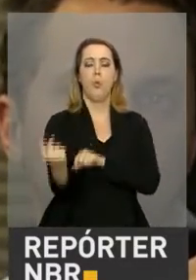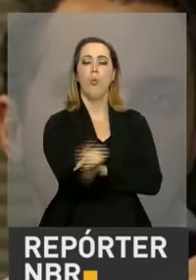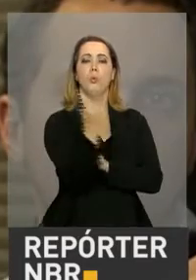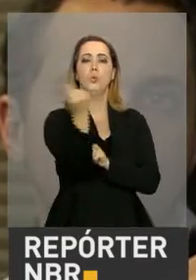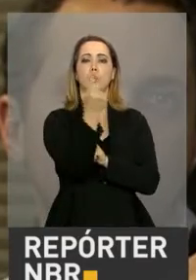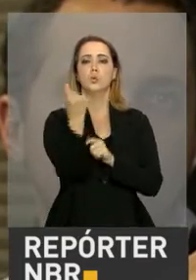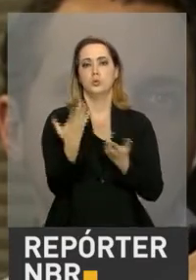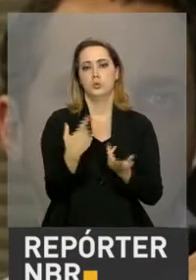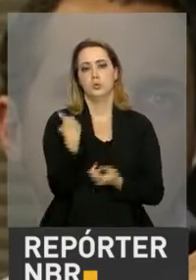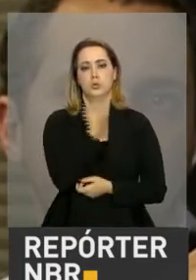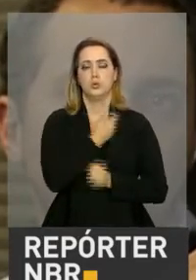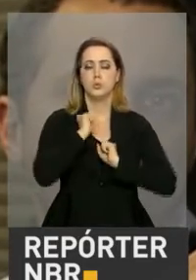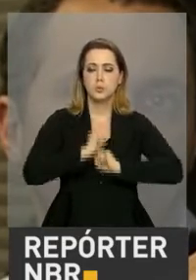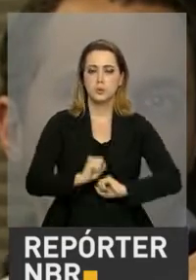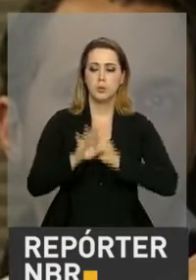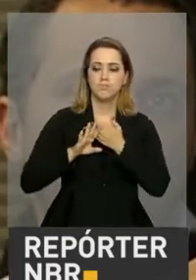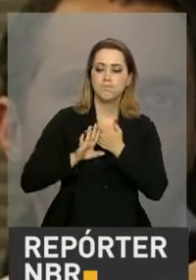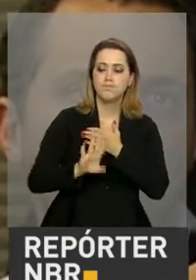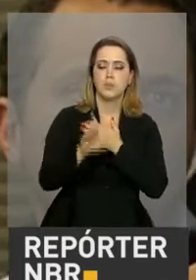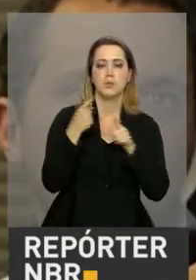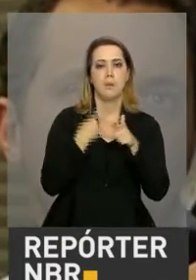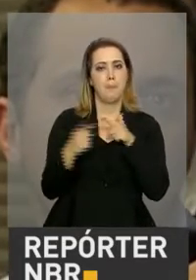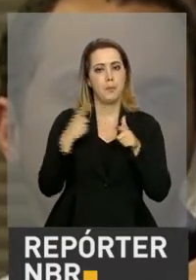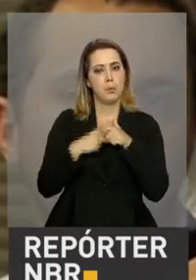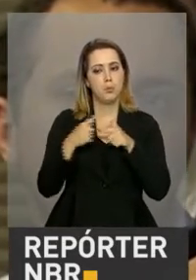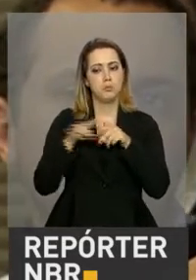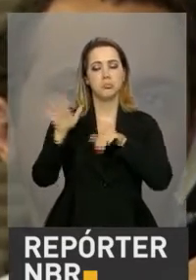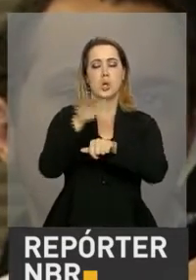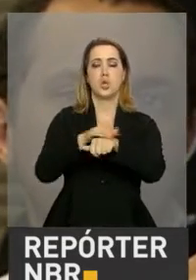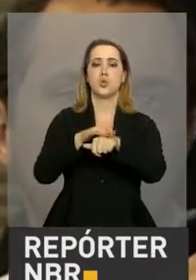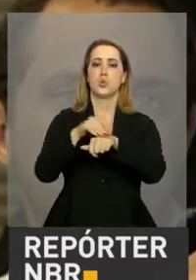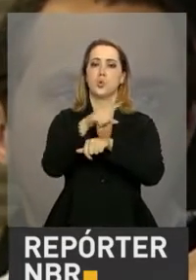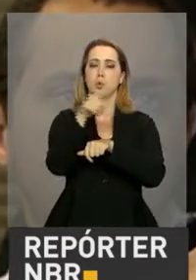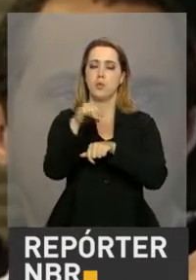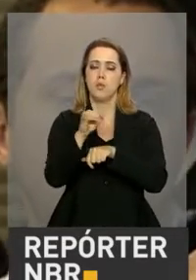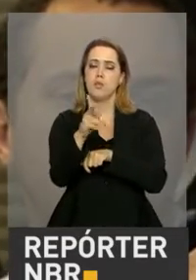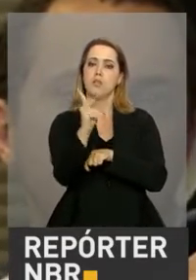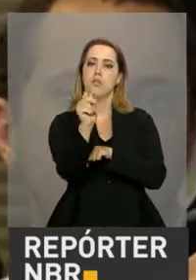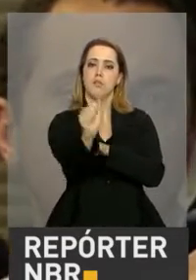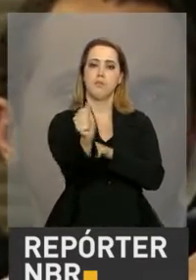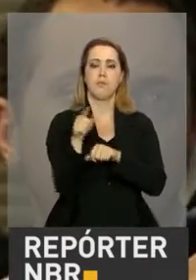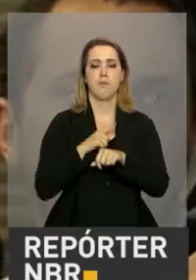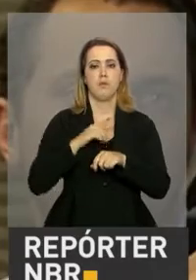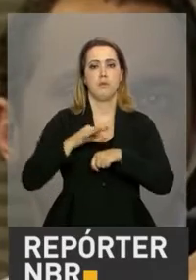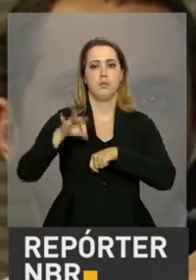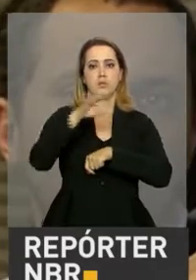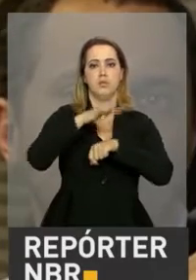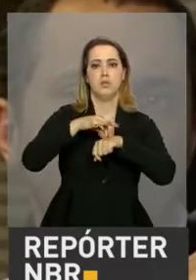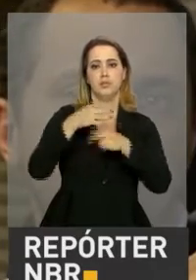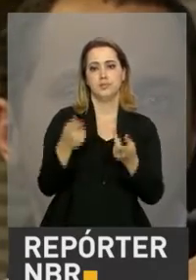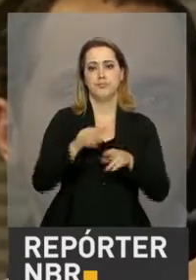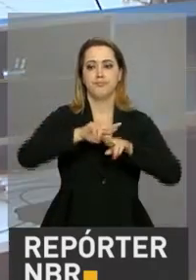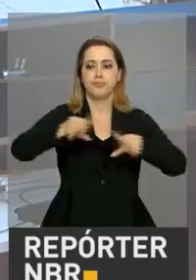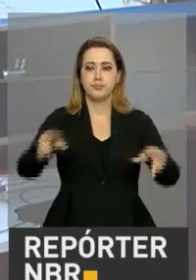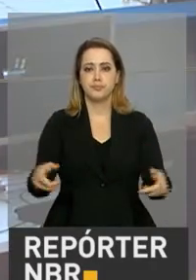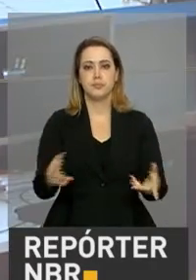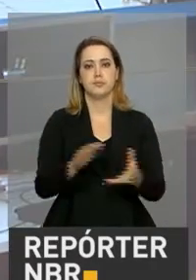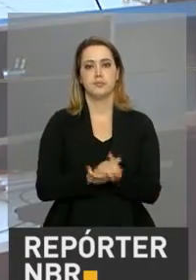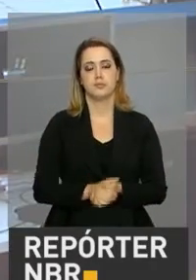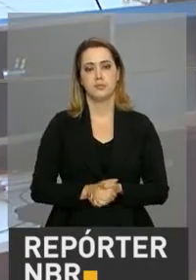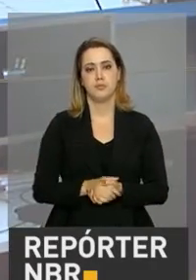mais é crise e mais desgaste das pessoas com dengue com goiás fica diz